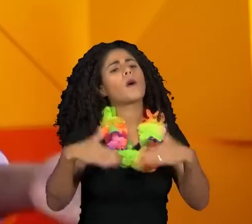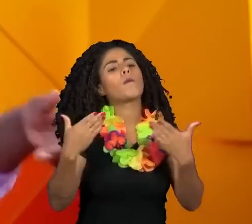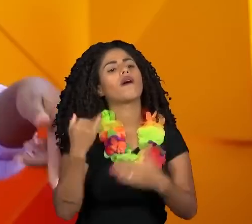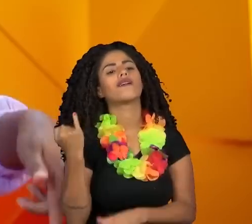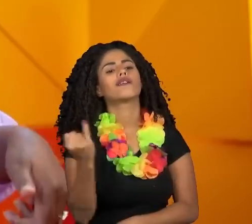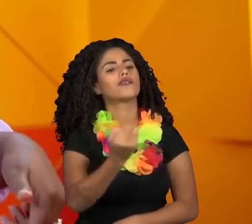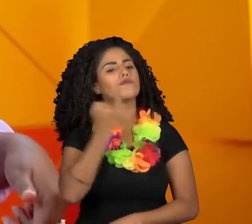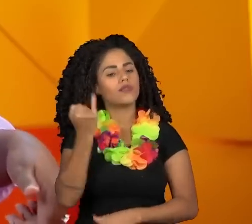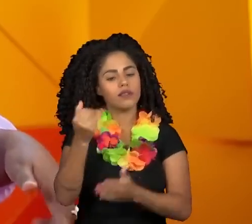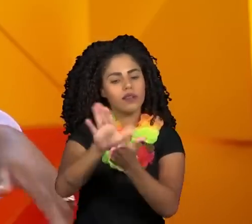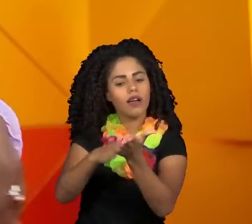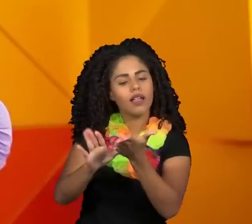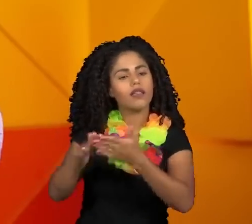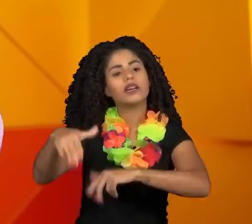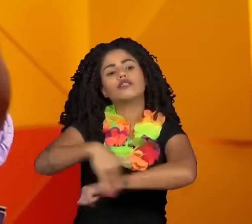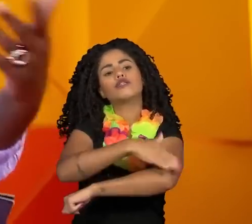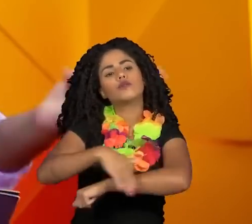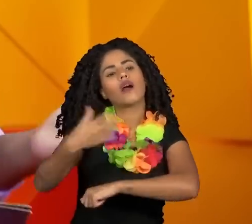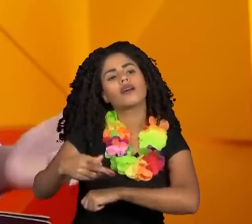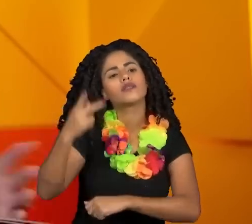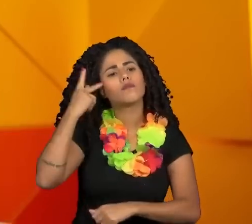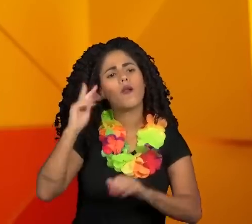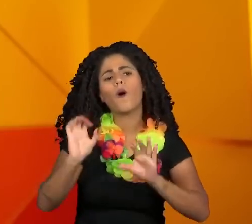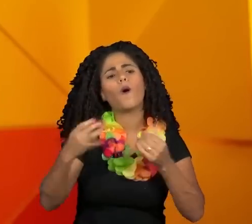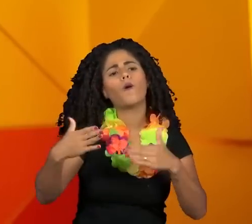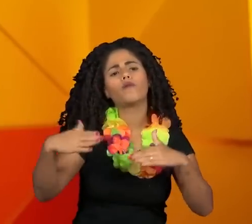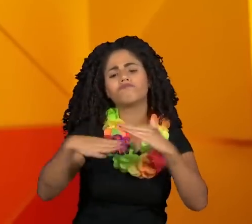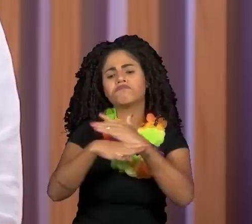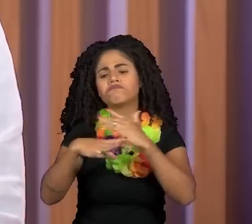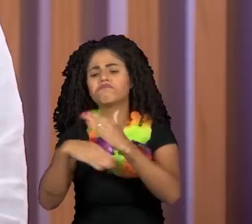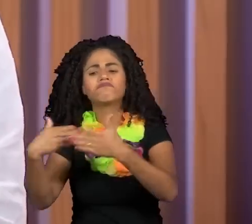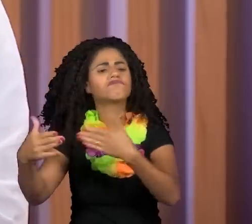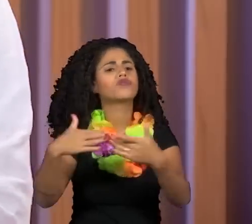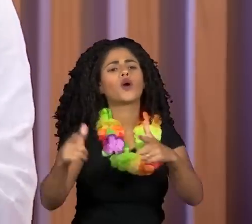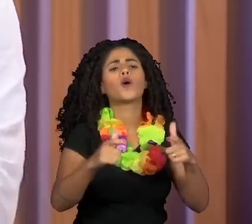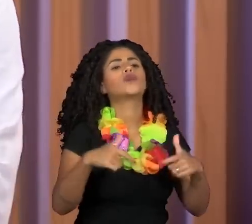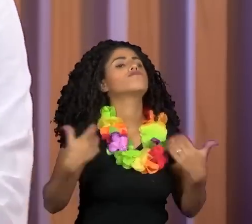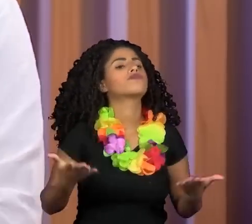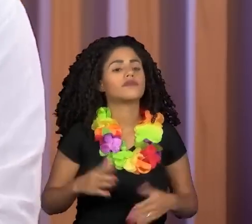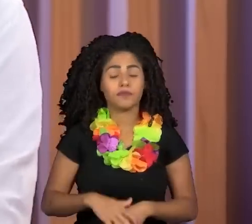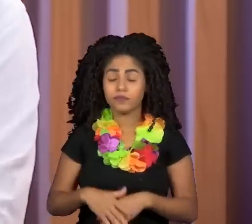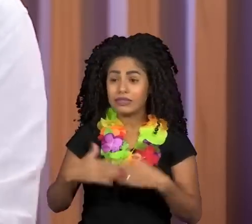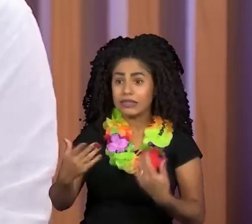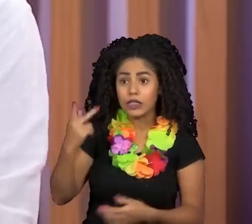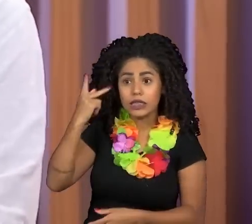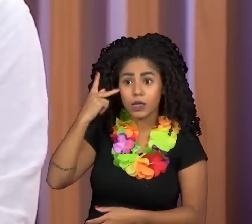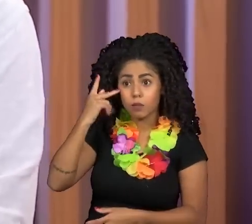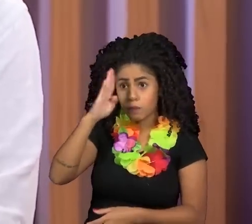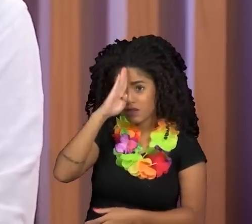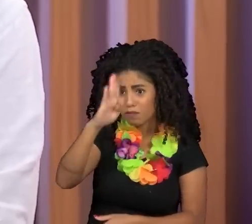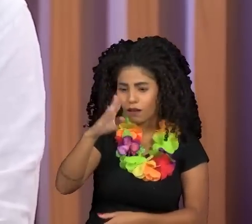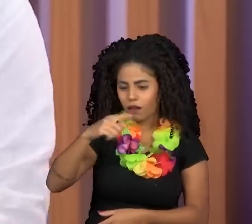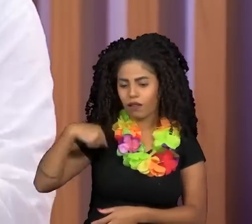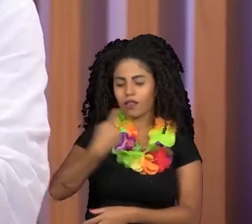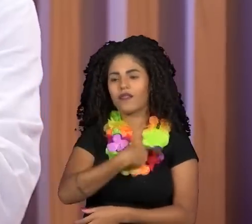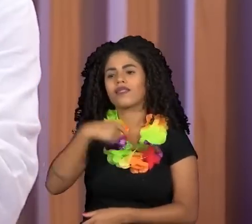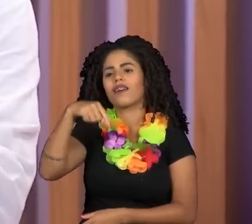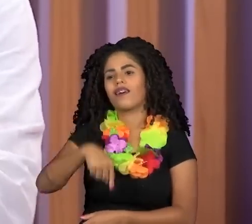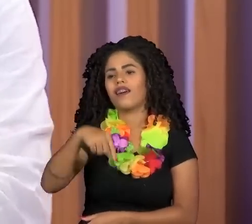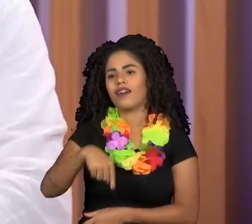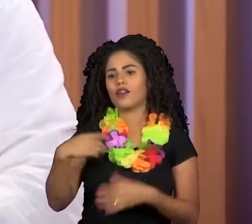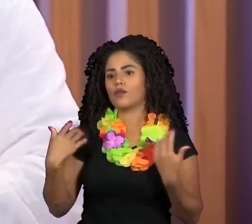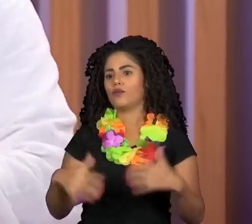Carnaval de Rua, não só para aqui para São Paulo, mas para qualquer cidade do país? Olha, em se tratando de São Paulo, principalmente, nossa terra aqui, a gente está tendo